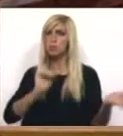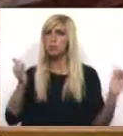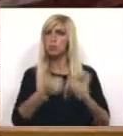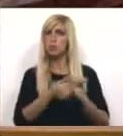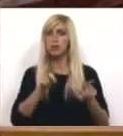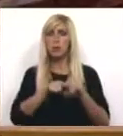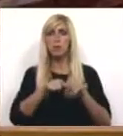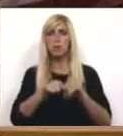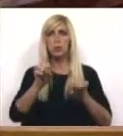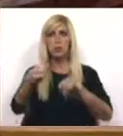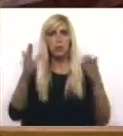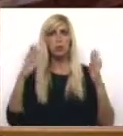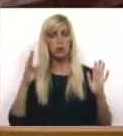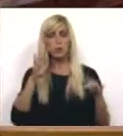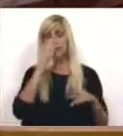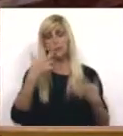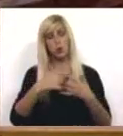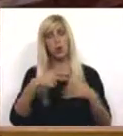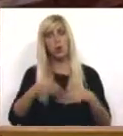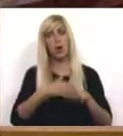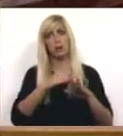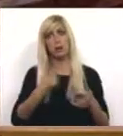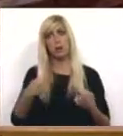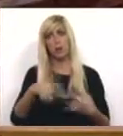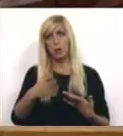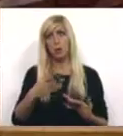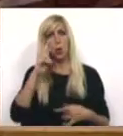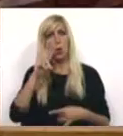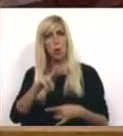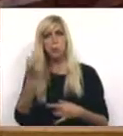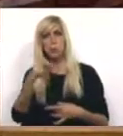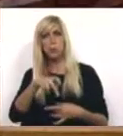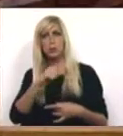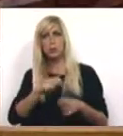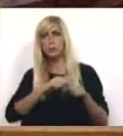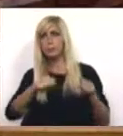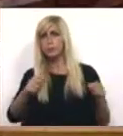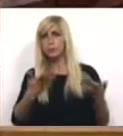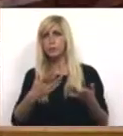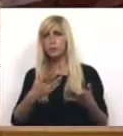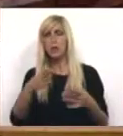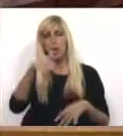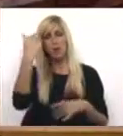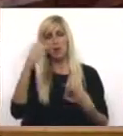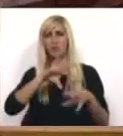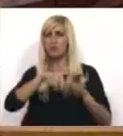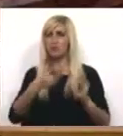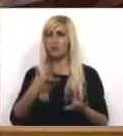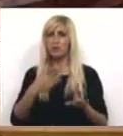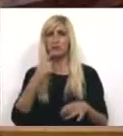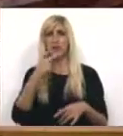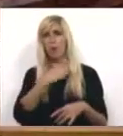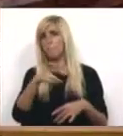política florestal. Se dúvidas houvesse, bastaria olhar para o que nos aconteceu durante este prolongado e trágico verão que mais parecia